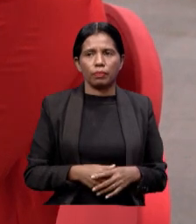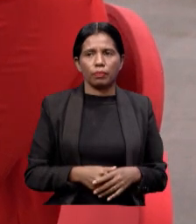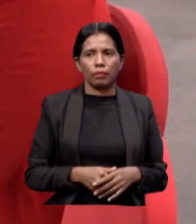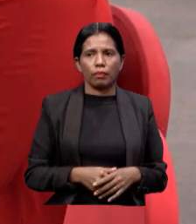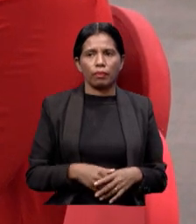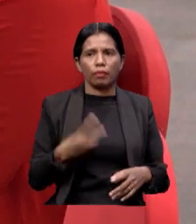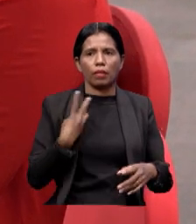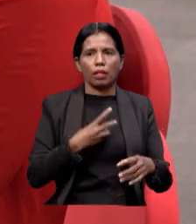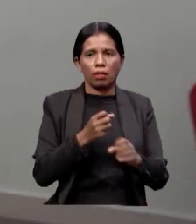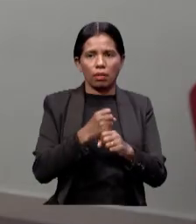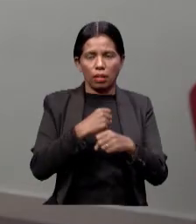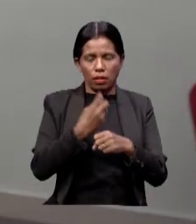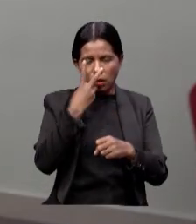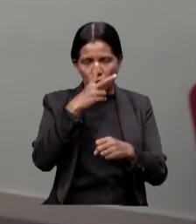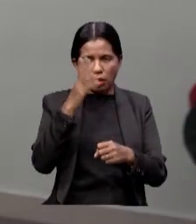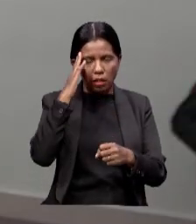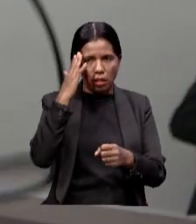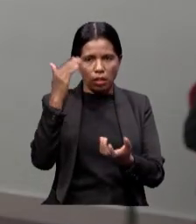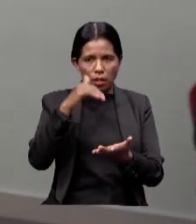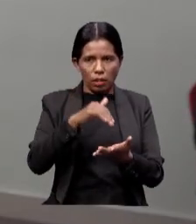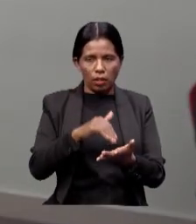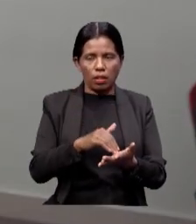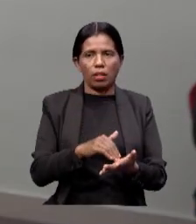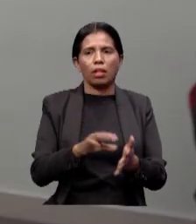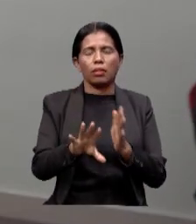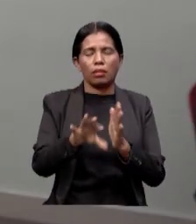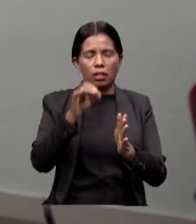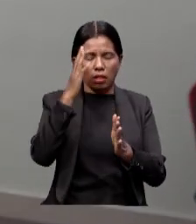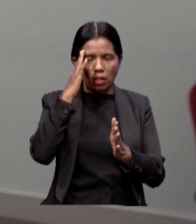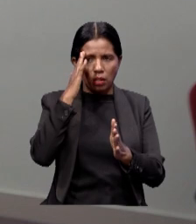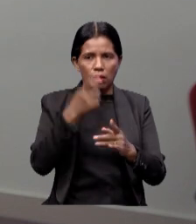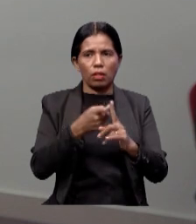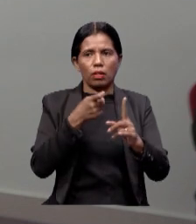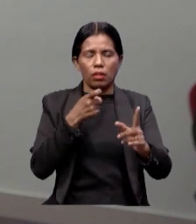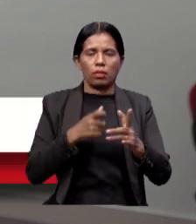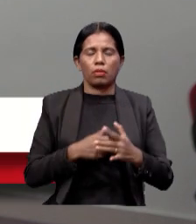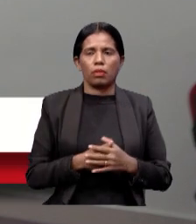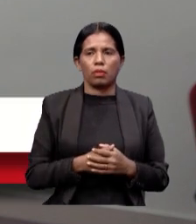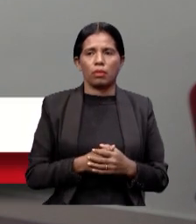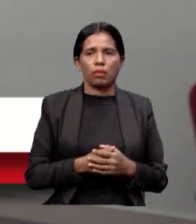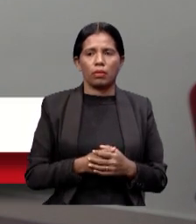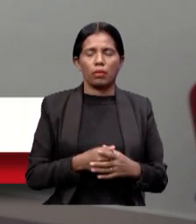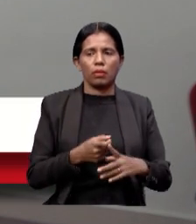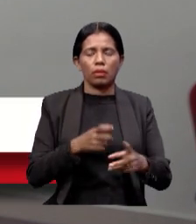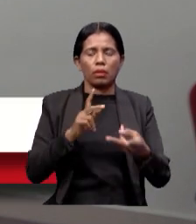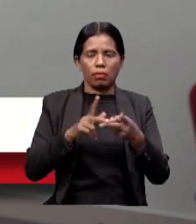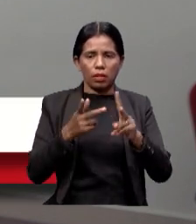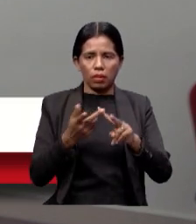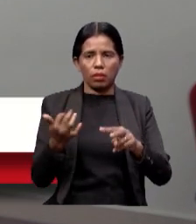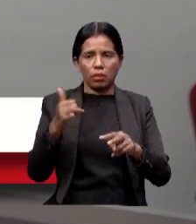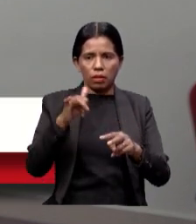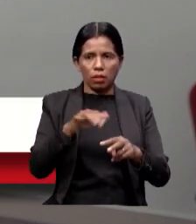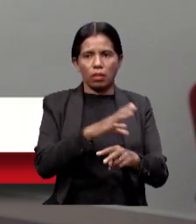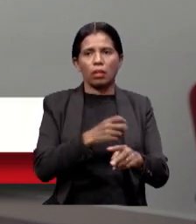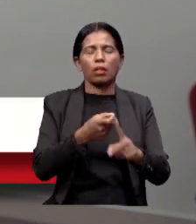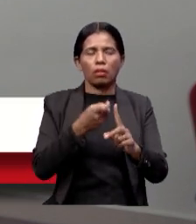halo repressão, va hidane para atu bel hetan Hanoi, husi husi parceiro sira, husi hetan Hanoi,